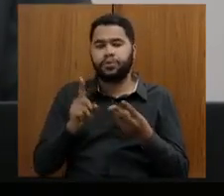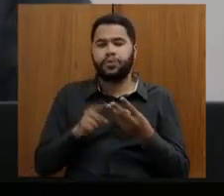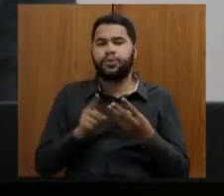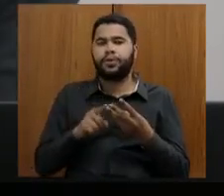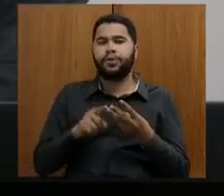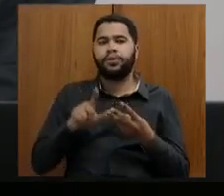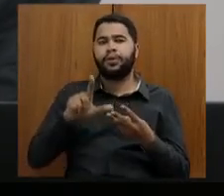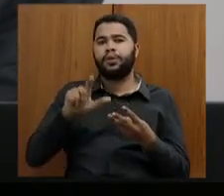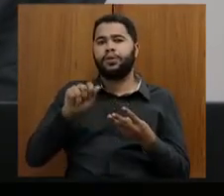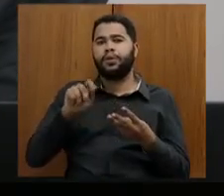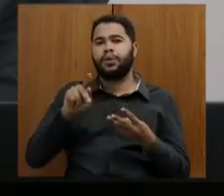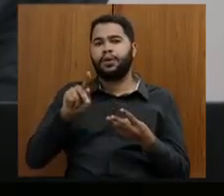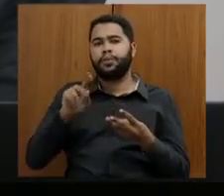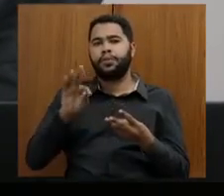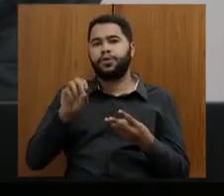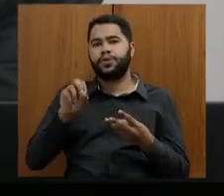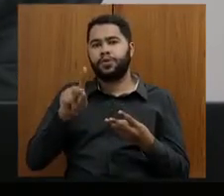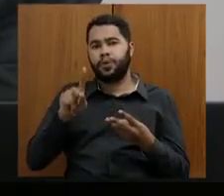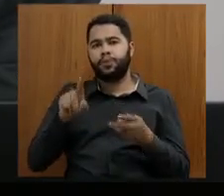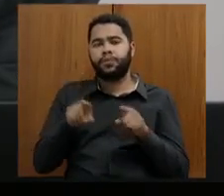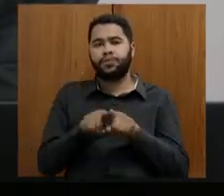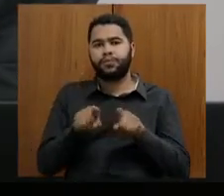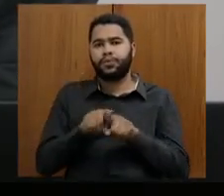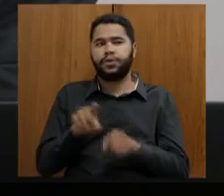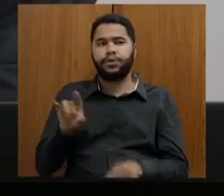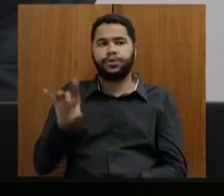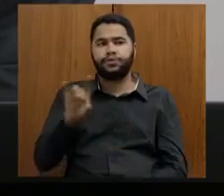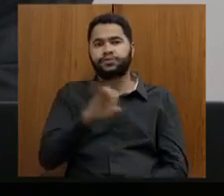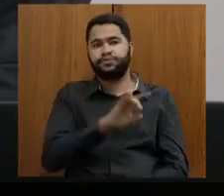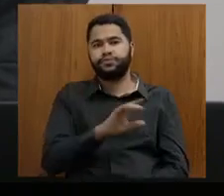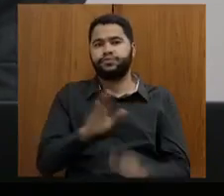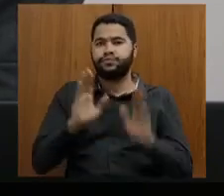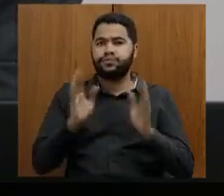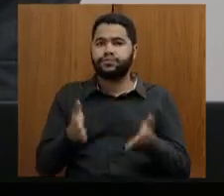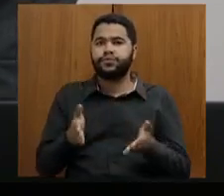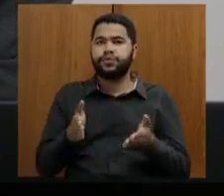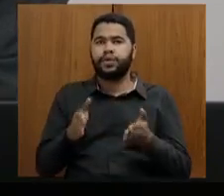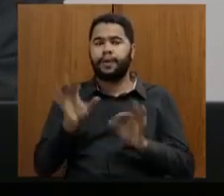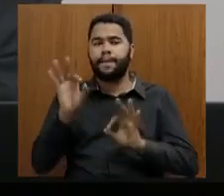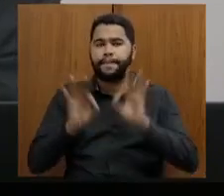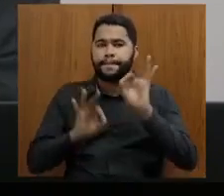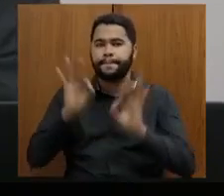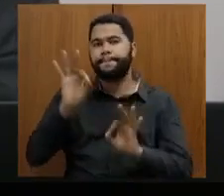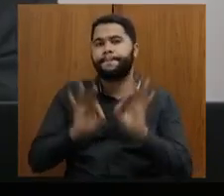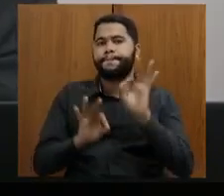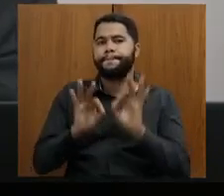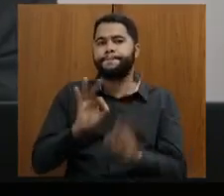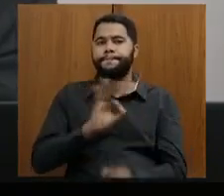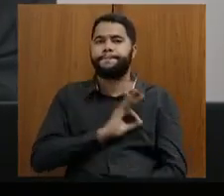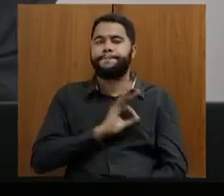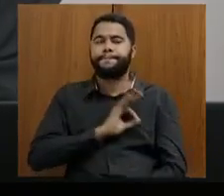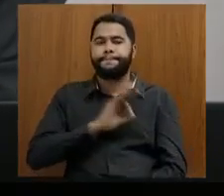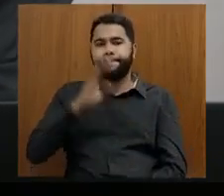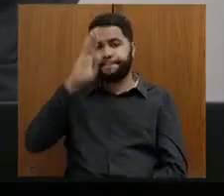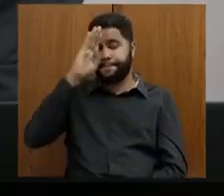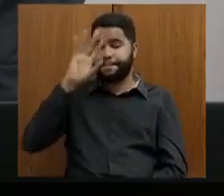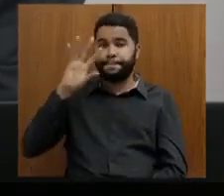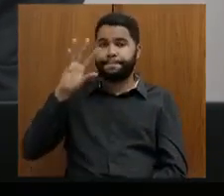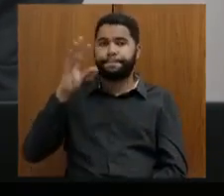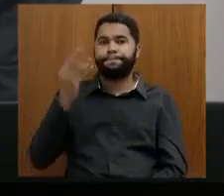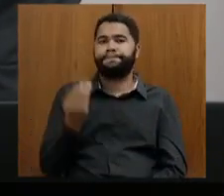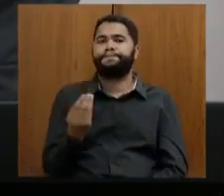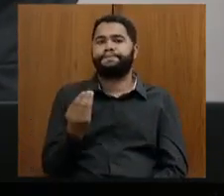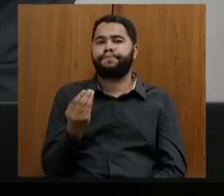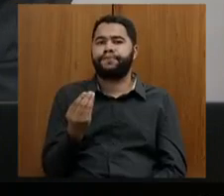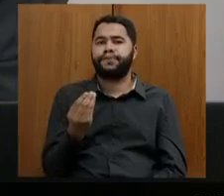laptop é de cada integrante da instituição já aparelho amos a polícia militar no tudo